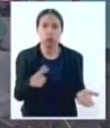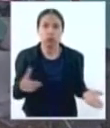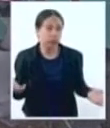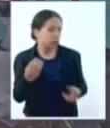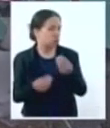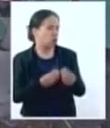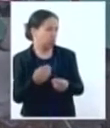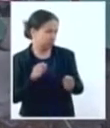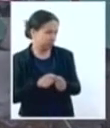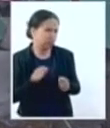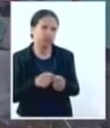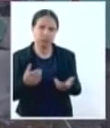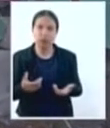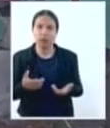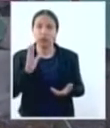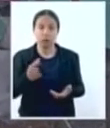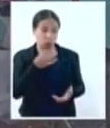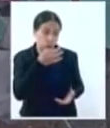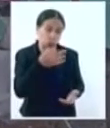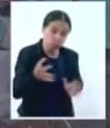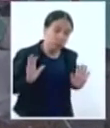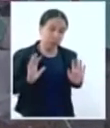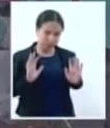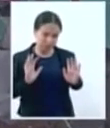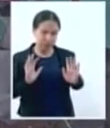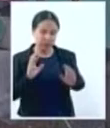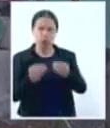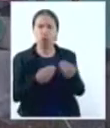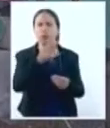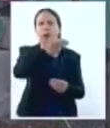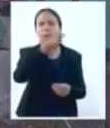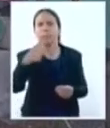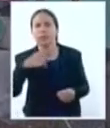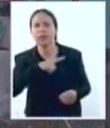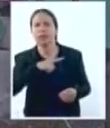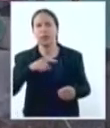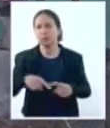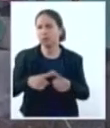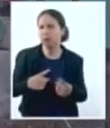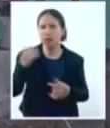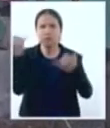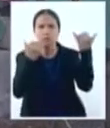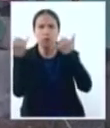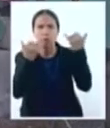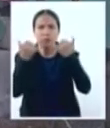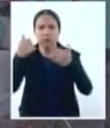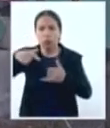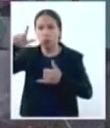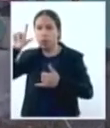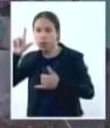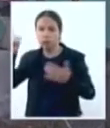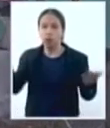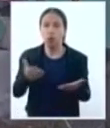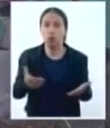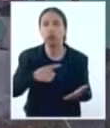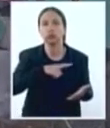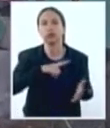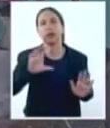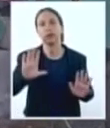Já é um problema, um argumento, né? Como é que você tem um aplicativo e ele não está com os dados atualizados? Eu queria saber, são de todos os